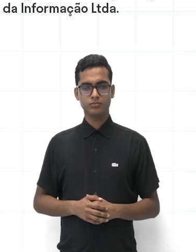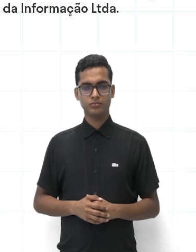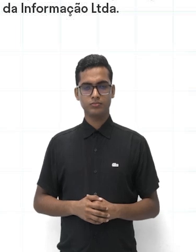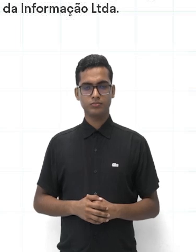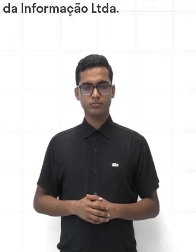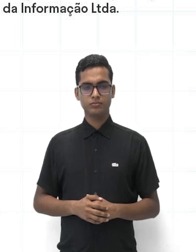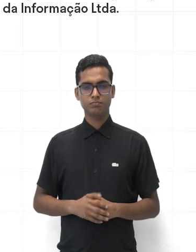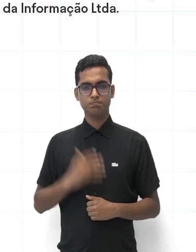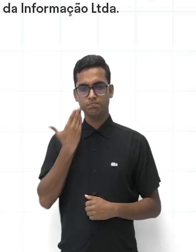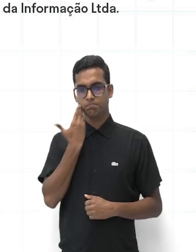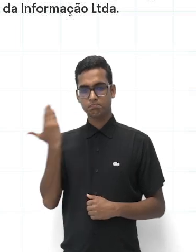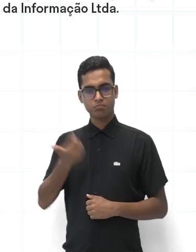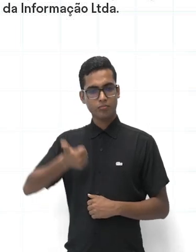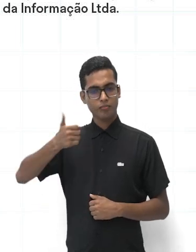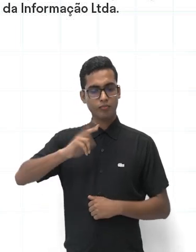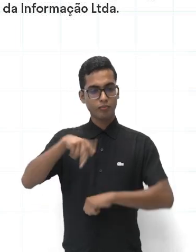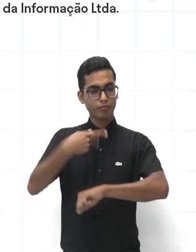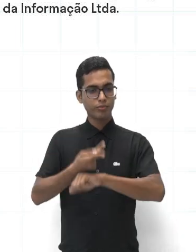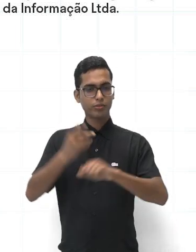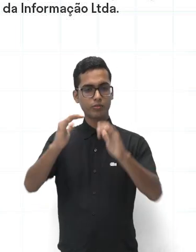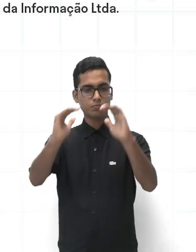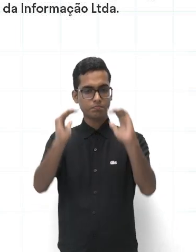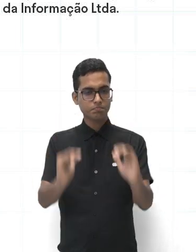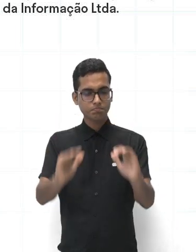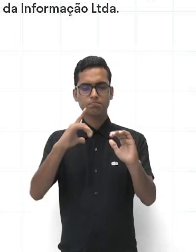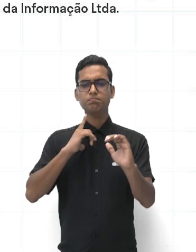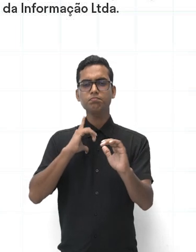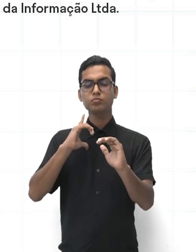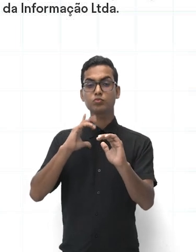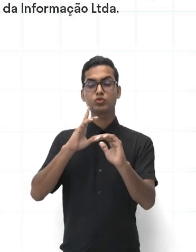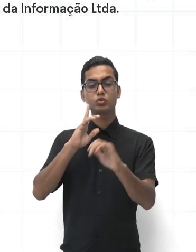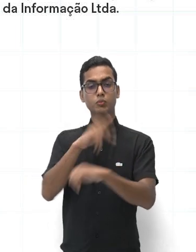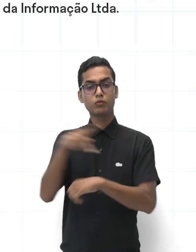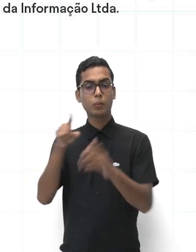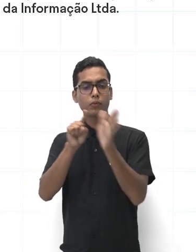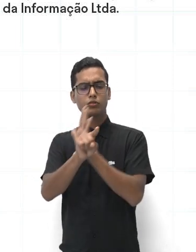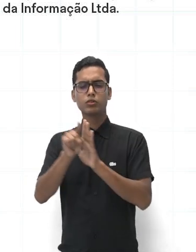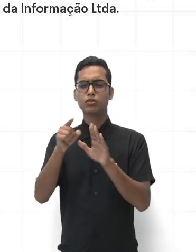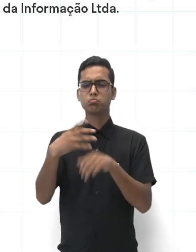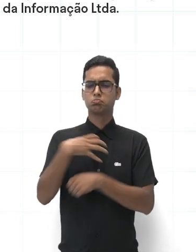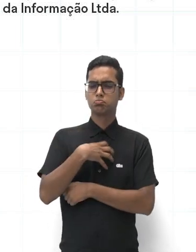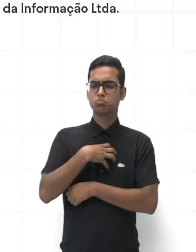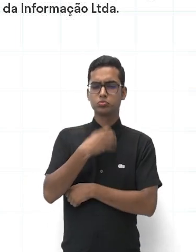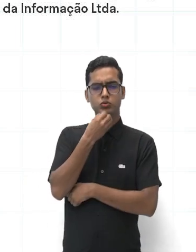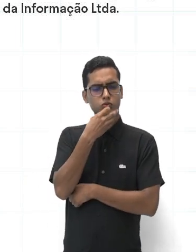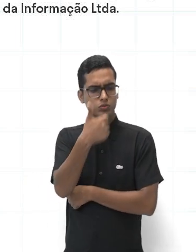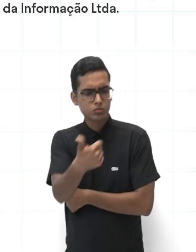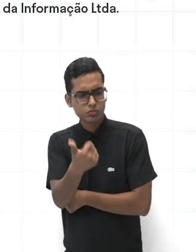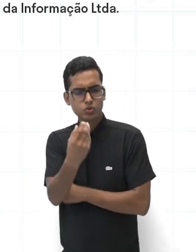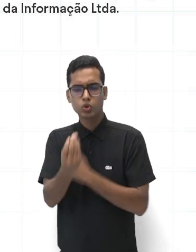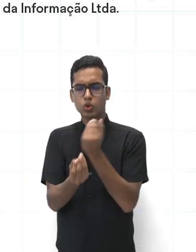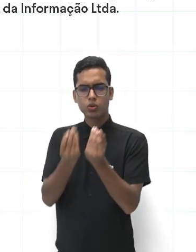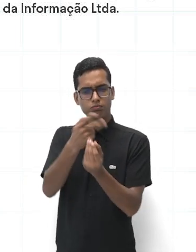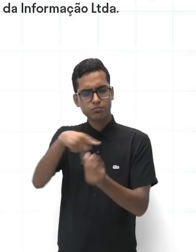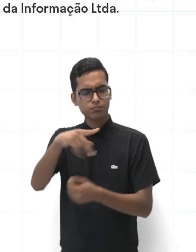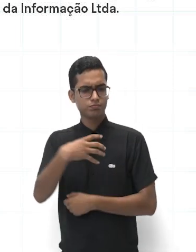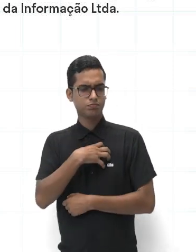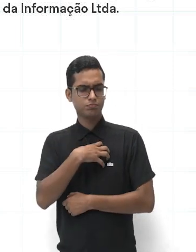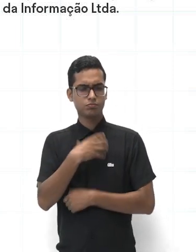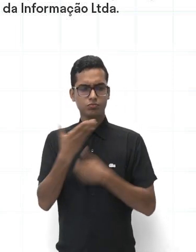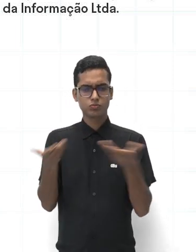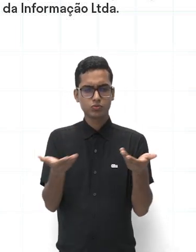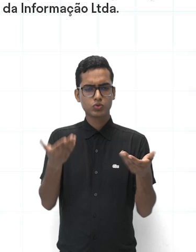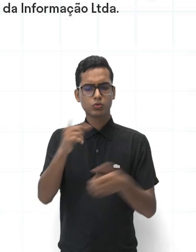are you all today? Então, como é que vocês estão hoje? Esse diálogo que a gente tem assim com o professor no dia a dia,